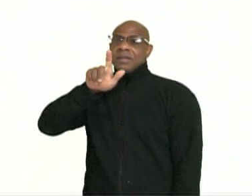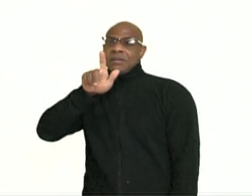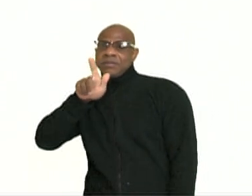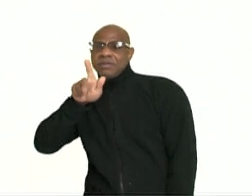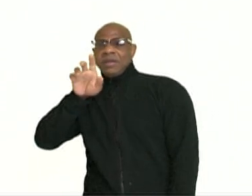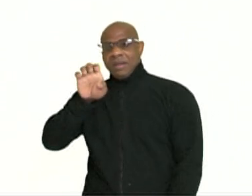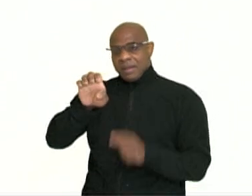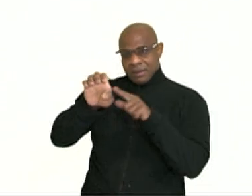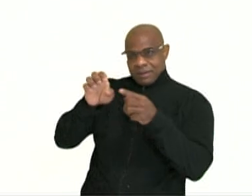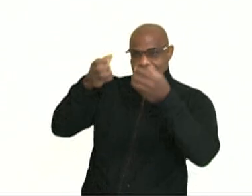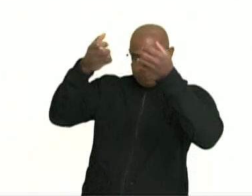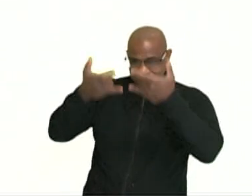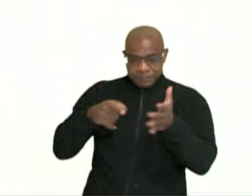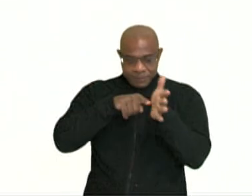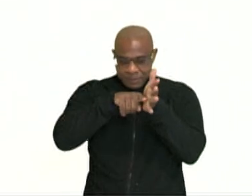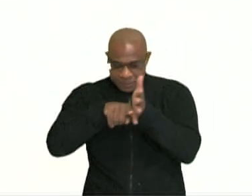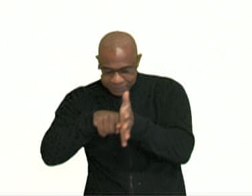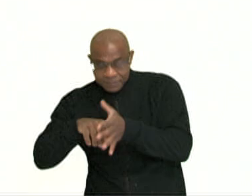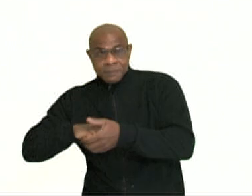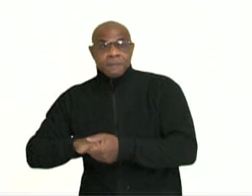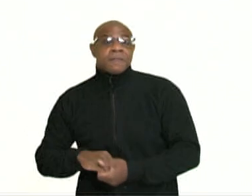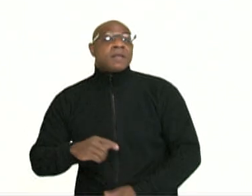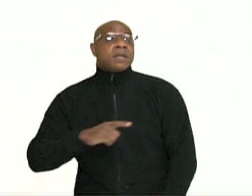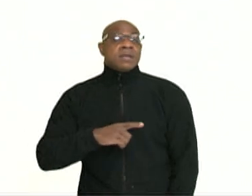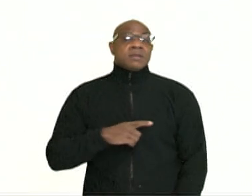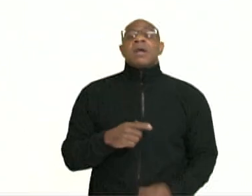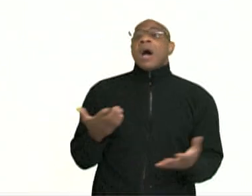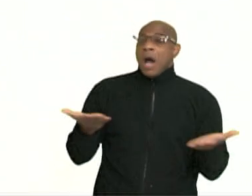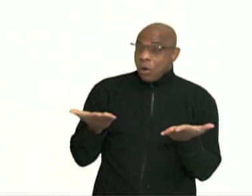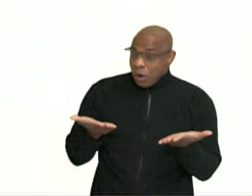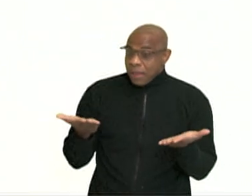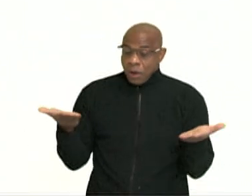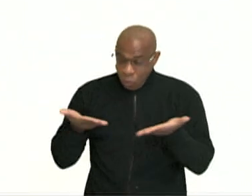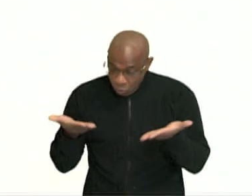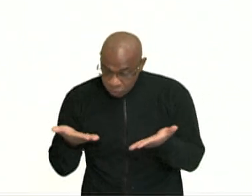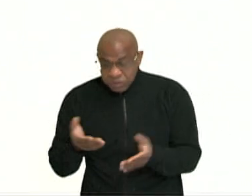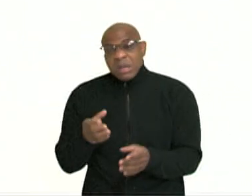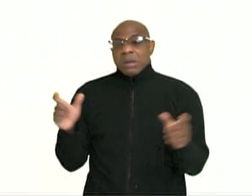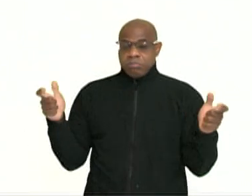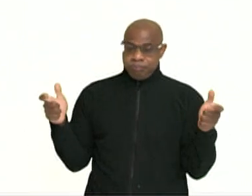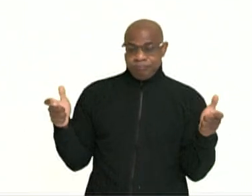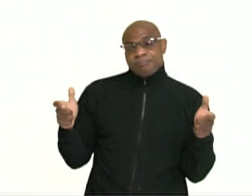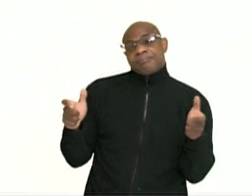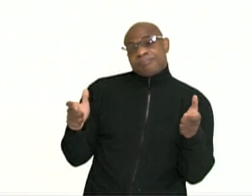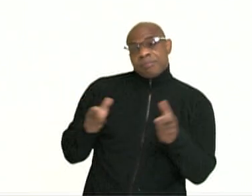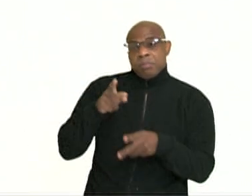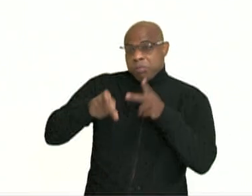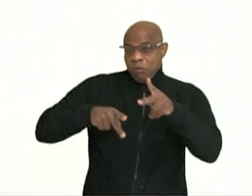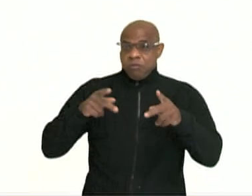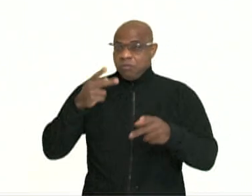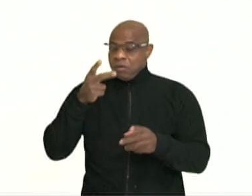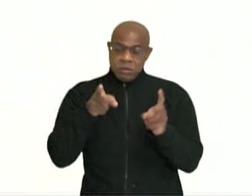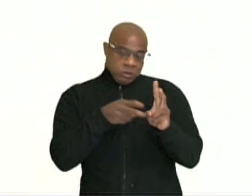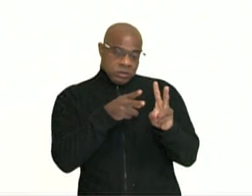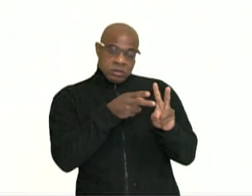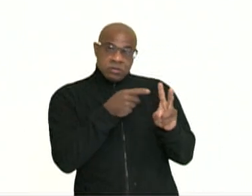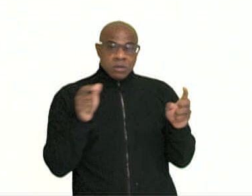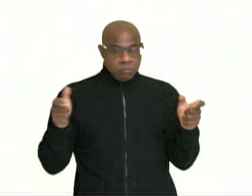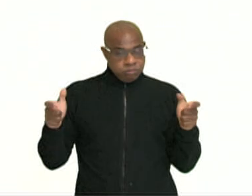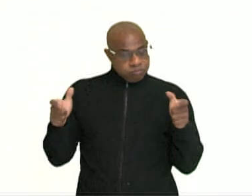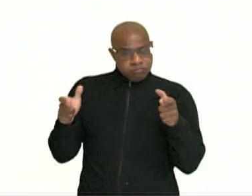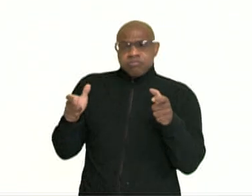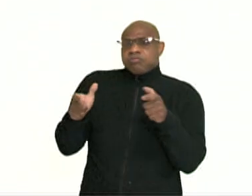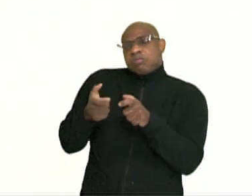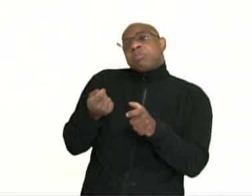817.963 mil indígenas, Então, diminuiu bastante os povos indígenas. Mas ainda temos os nossos povos espalhados